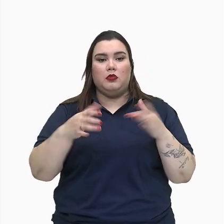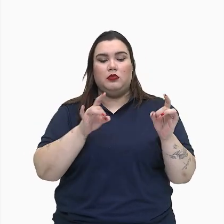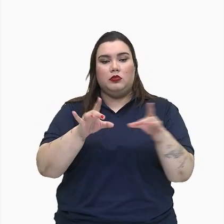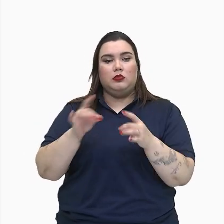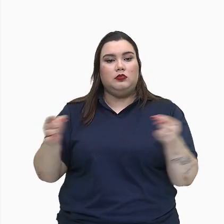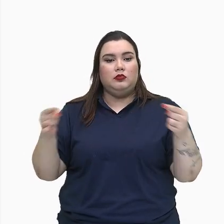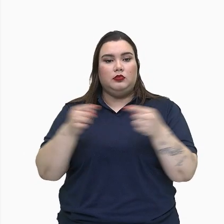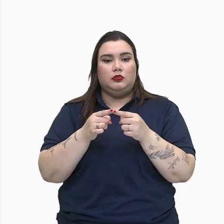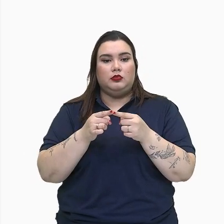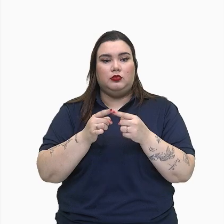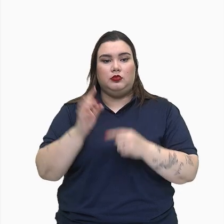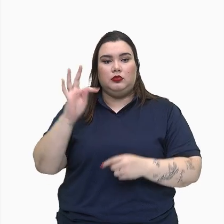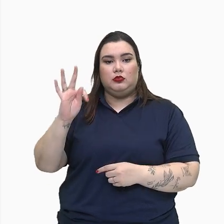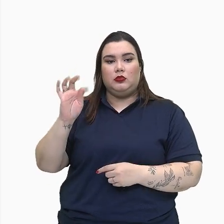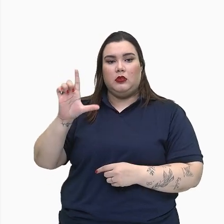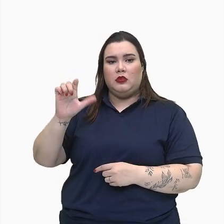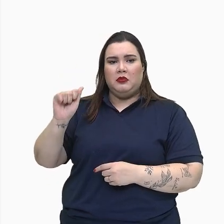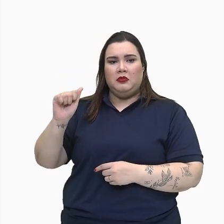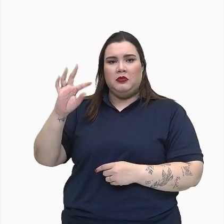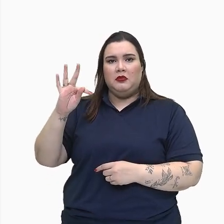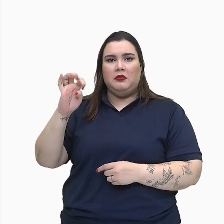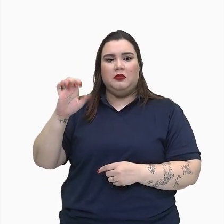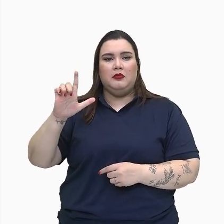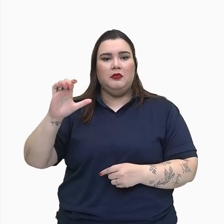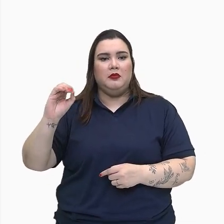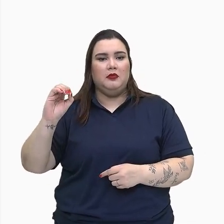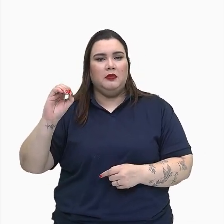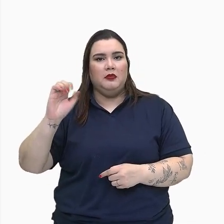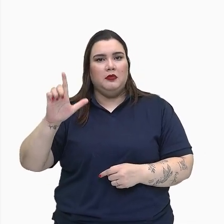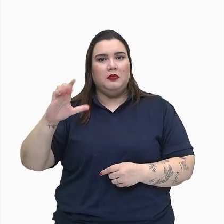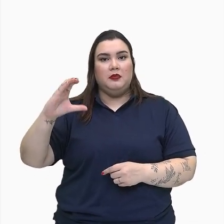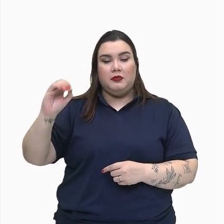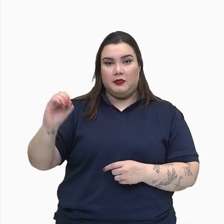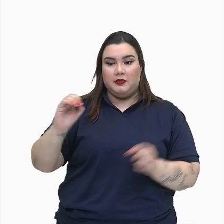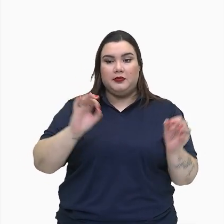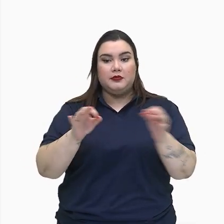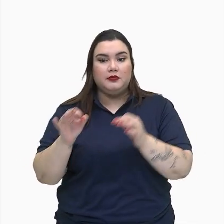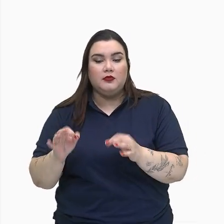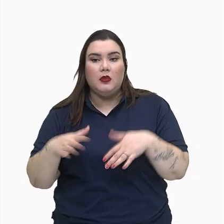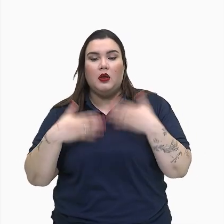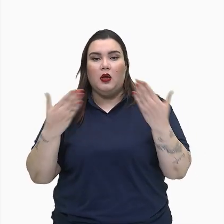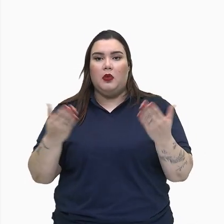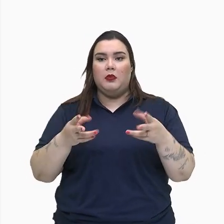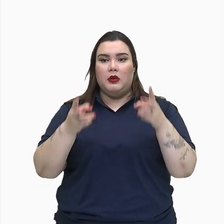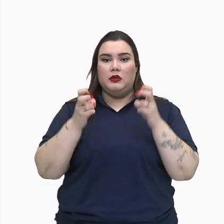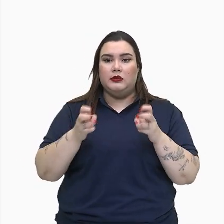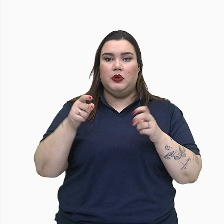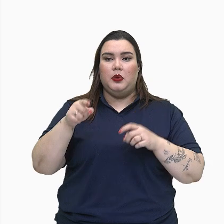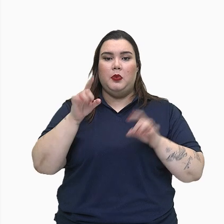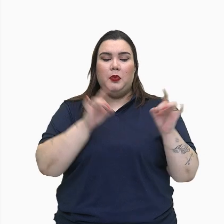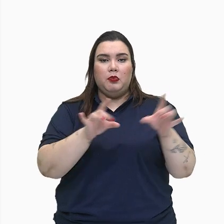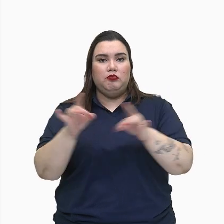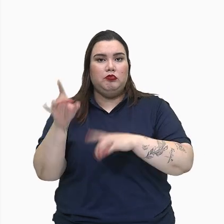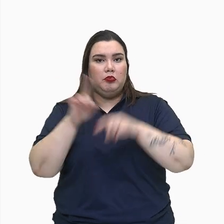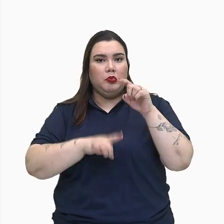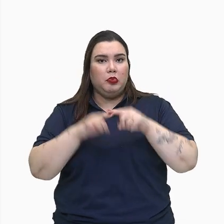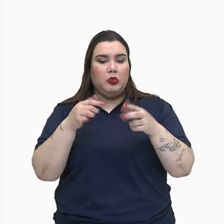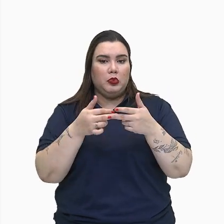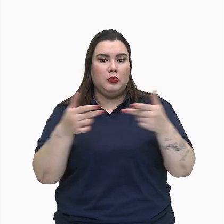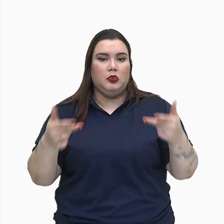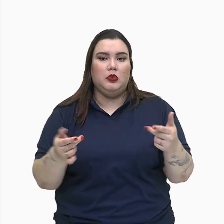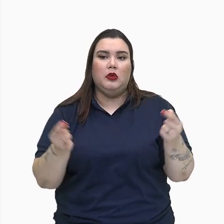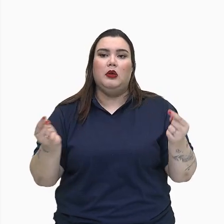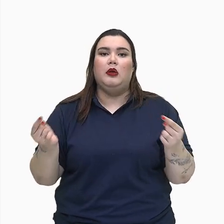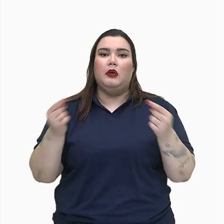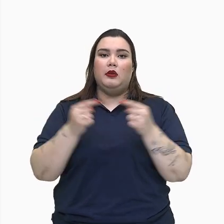de Tlatelolco. Então você observa que até mesmo o comércio com compra e venda de produtos era